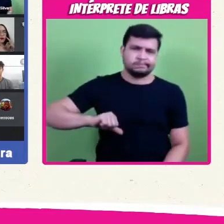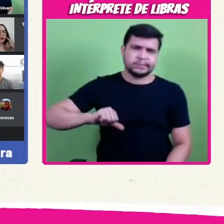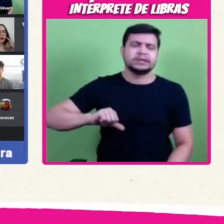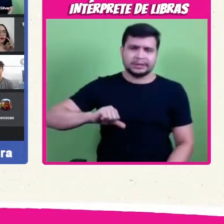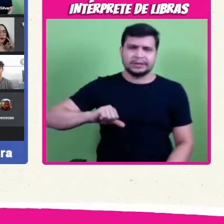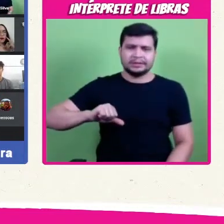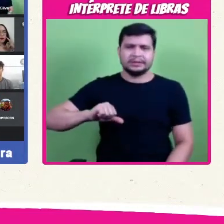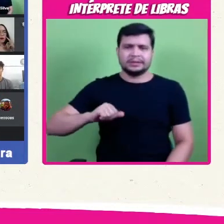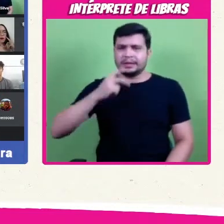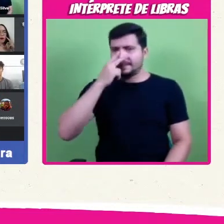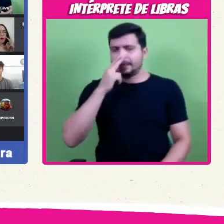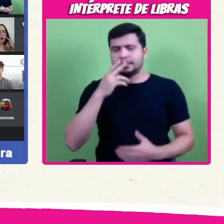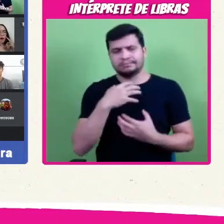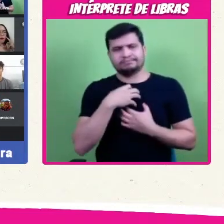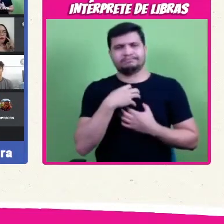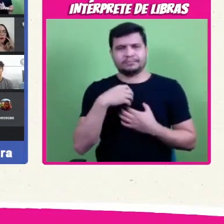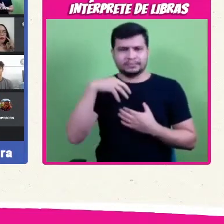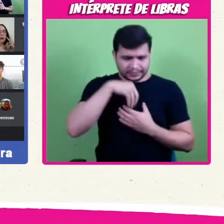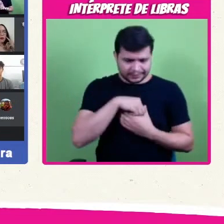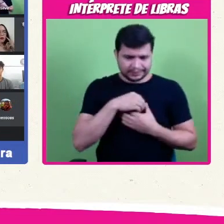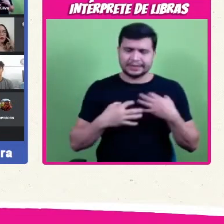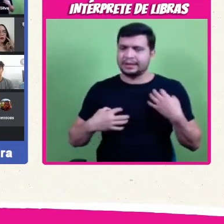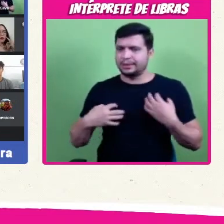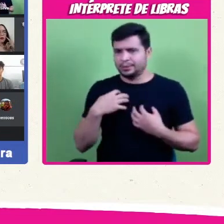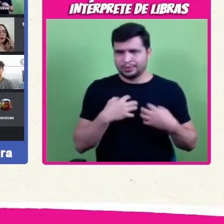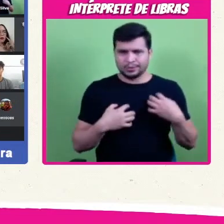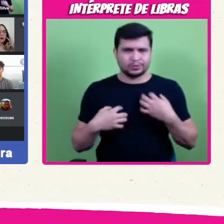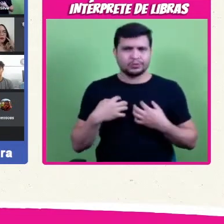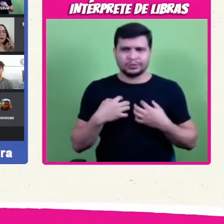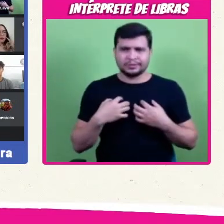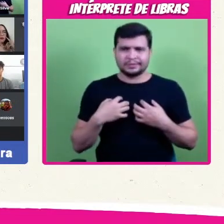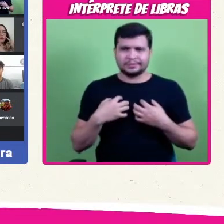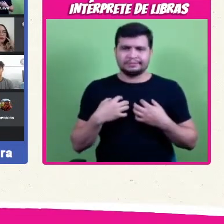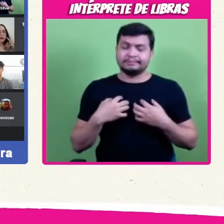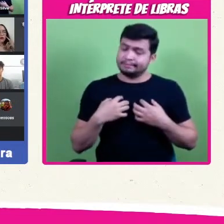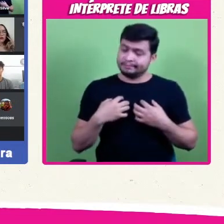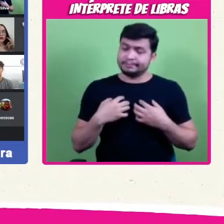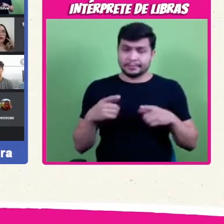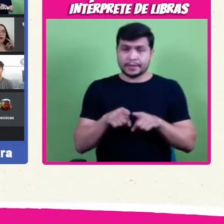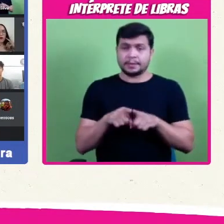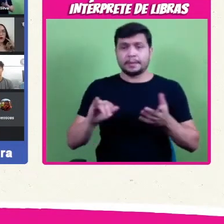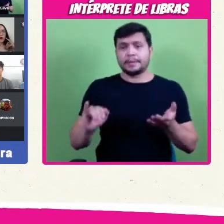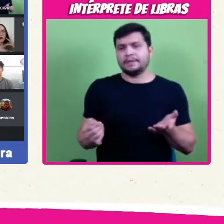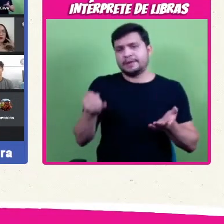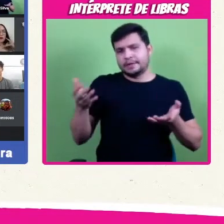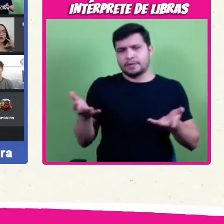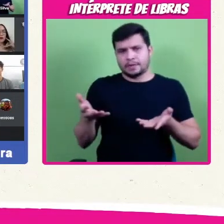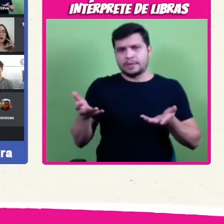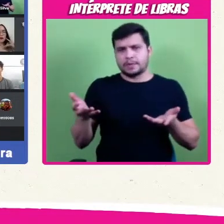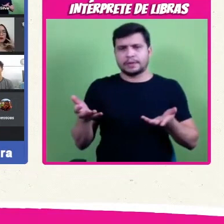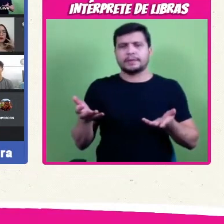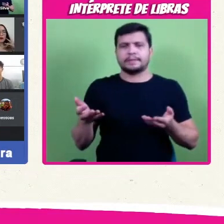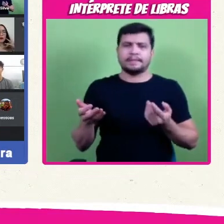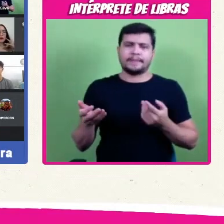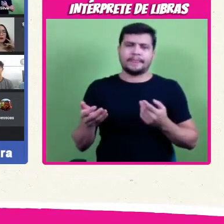aquele sentimento, né, de angústia. Inclusive, eu queria deixar também aqui uma